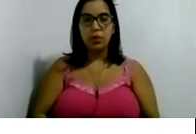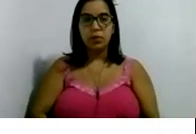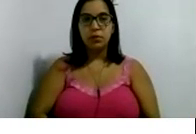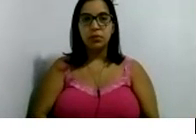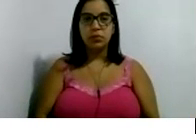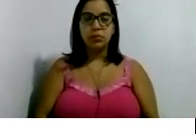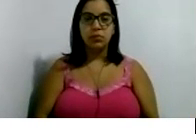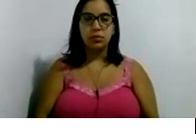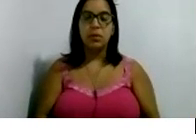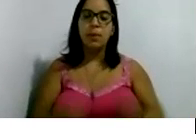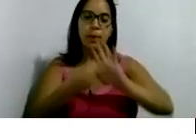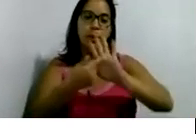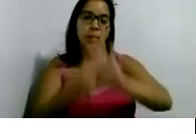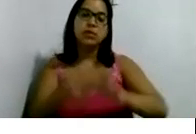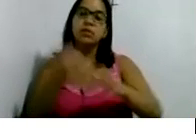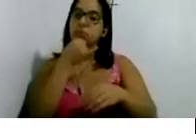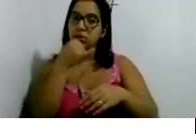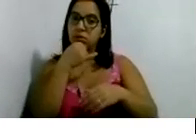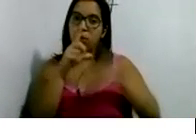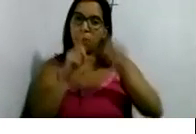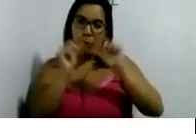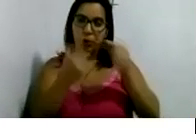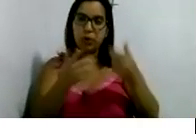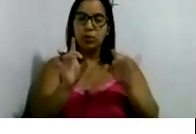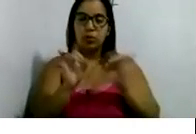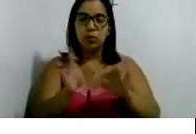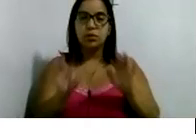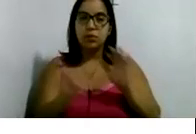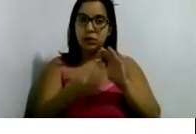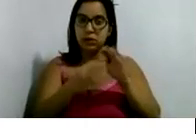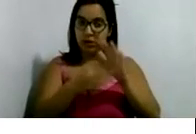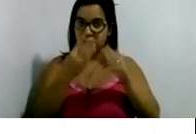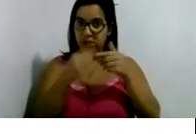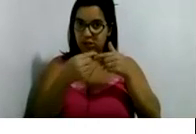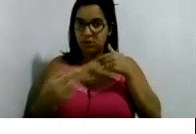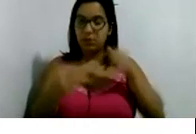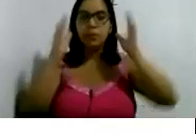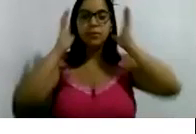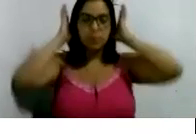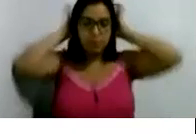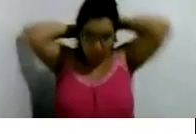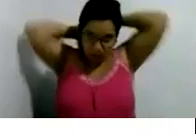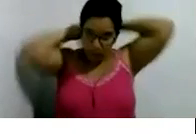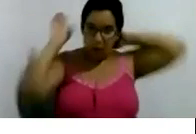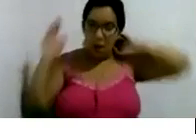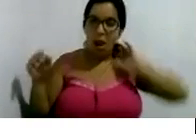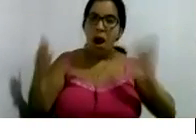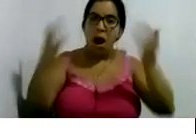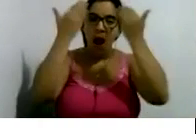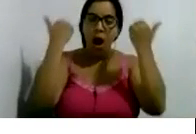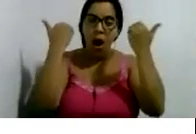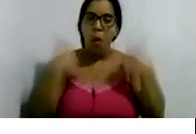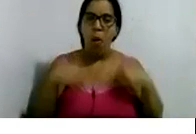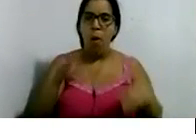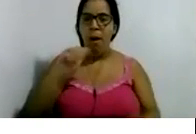Então, aqui é só mostrando um pouquinho dessa terceira semana. Então, esse aqui que é o corpo alantoide, que vai dar